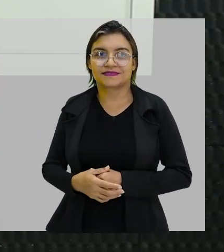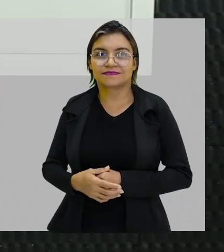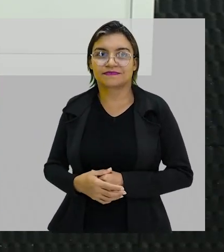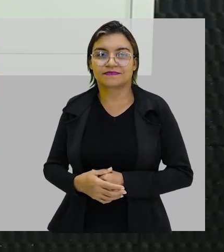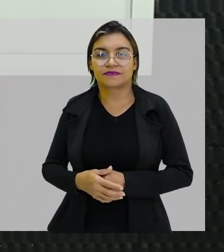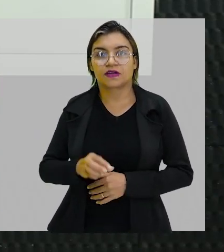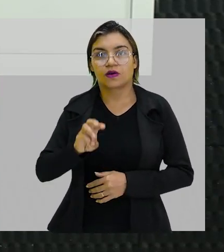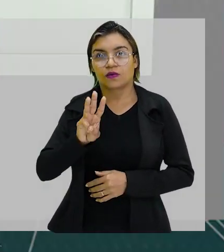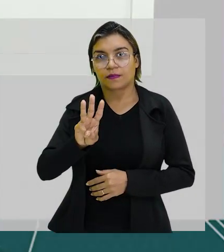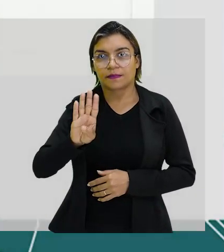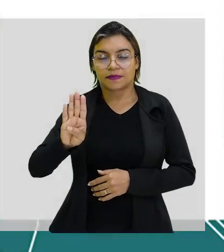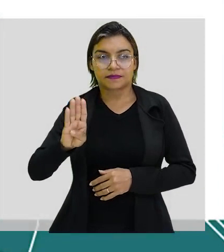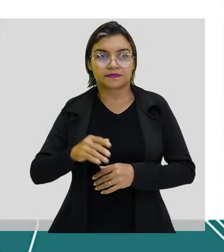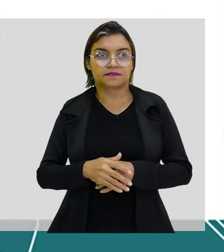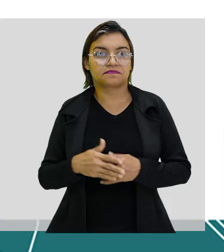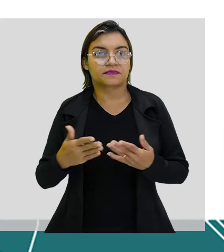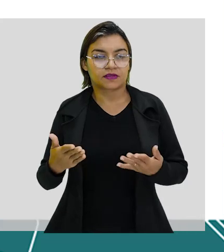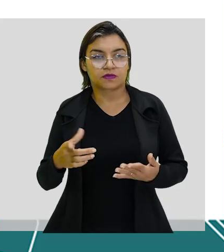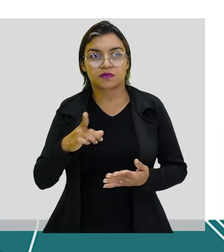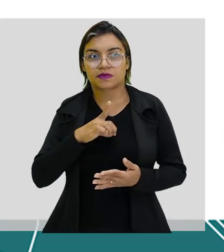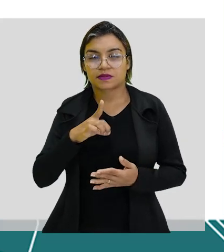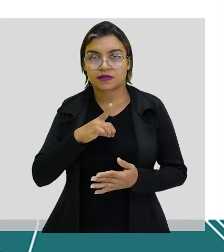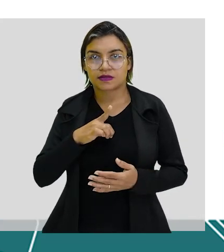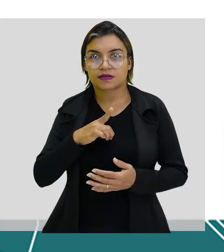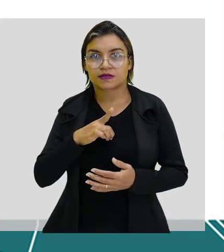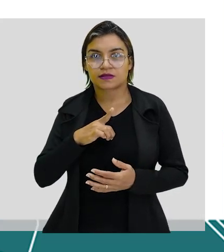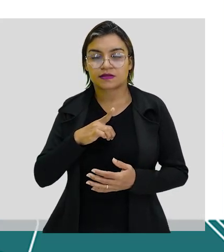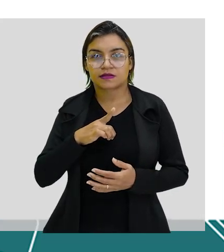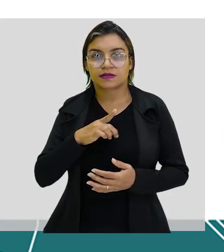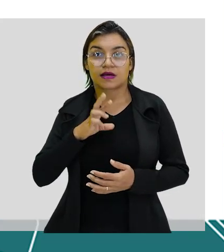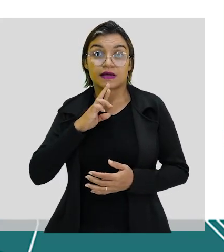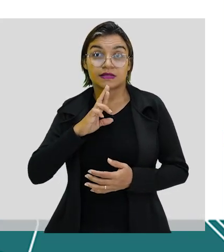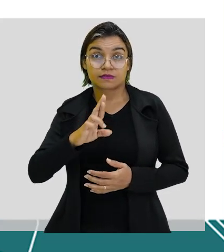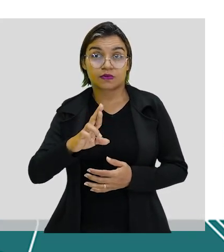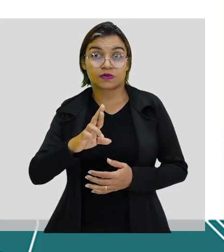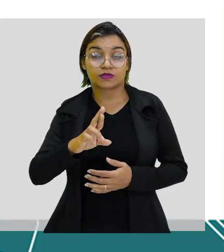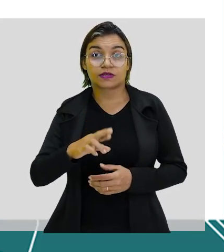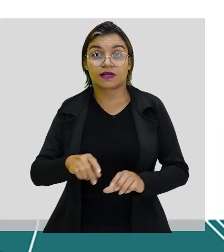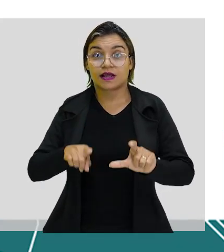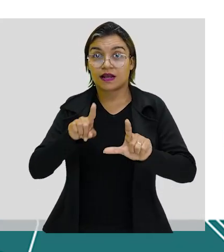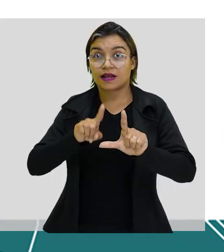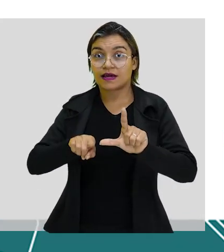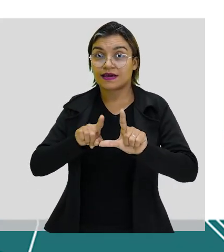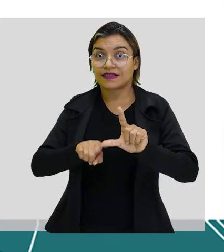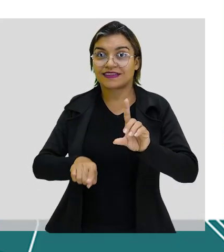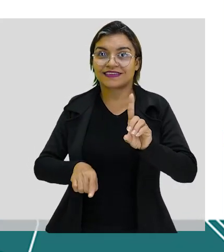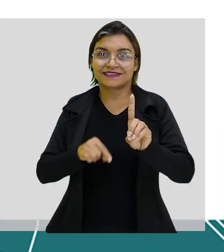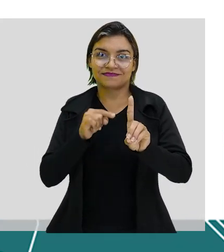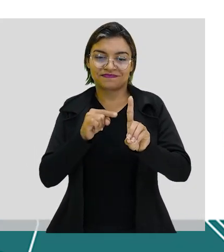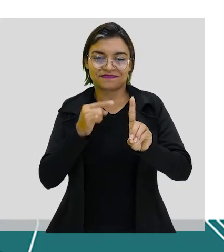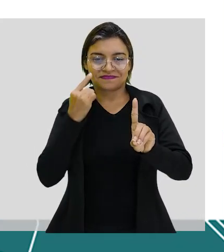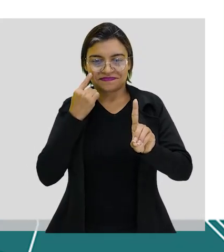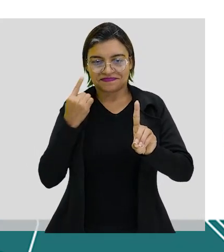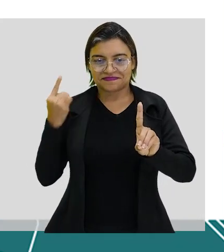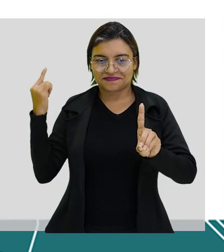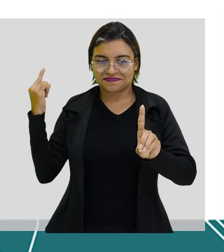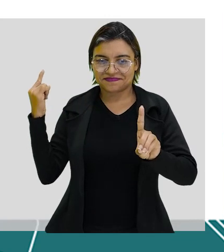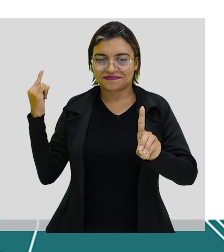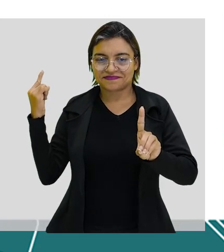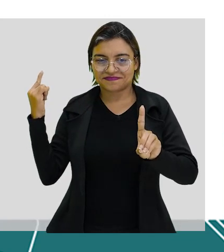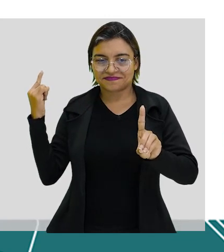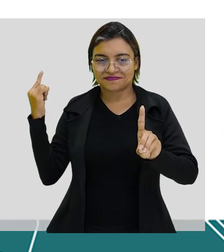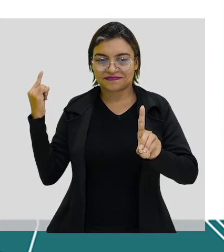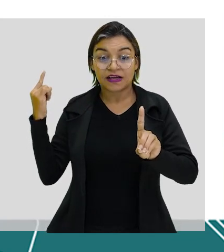Pronto. Chegamos à nossa alternativa, que nós encontramos lá na letra B. Lá na letra